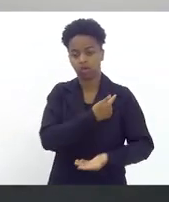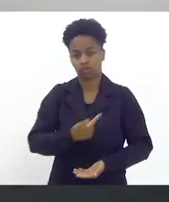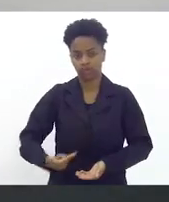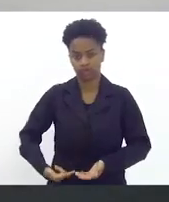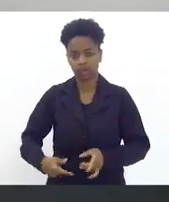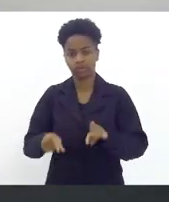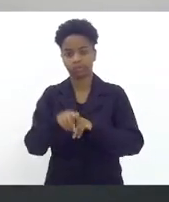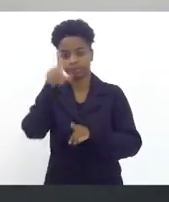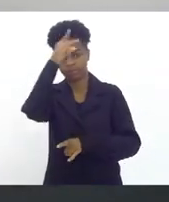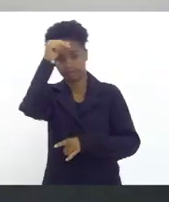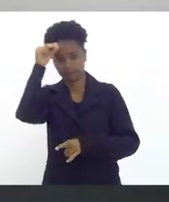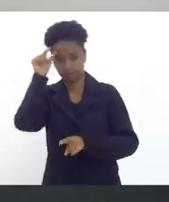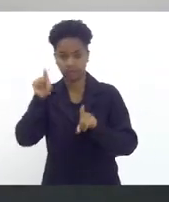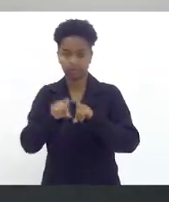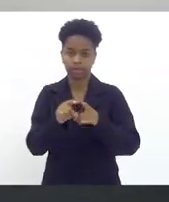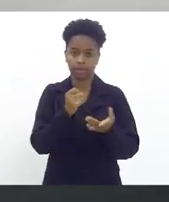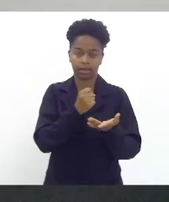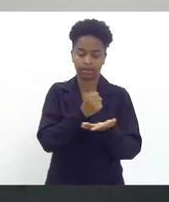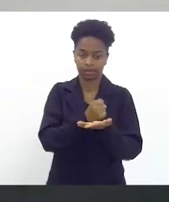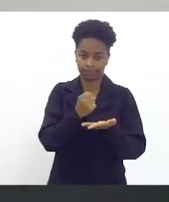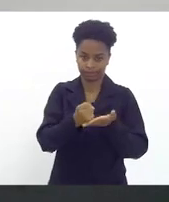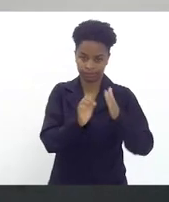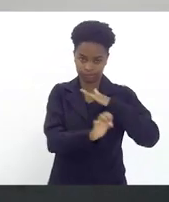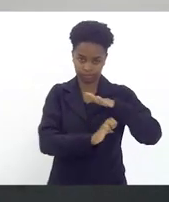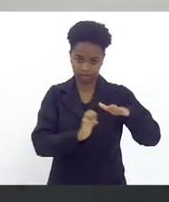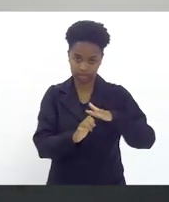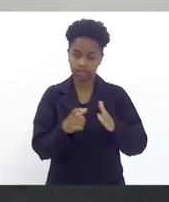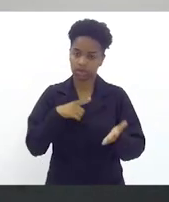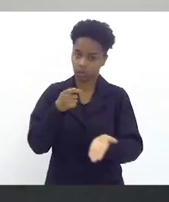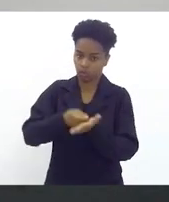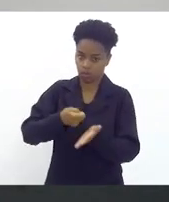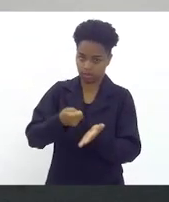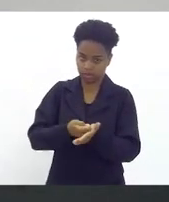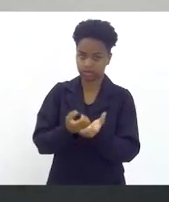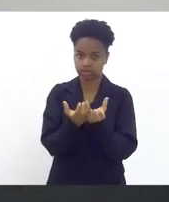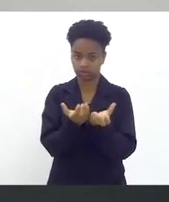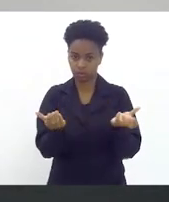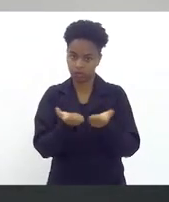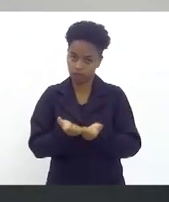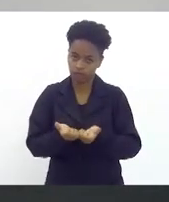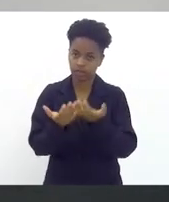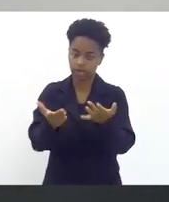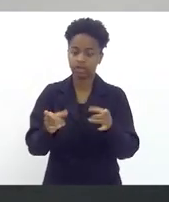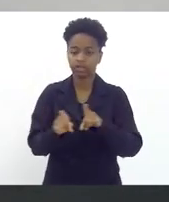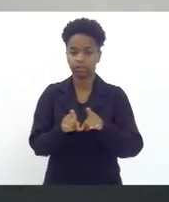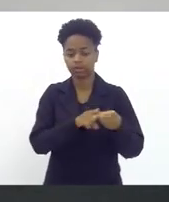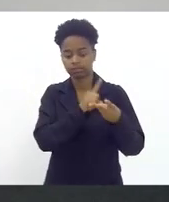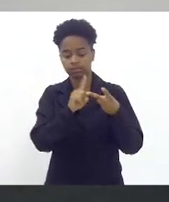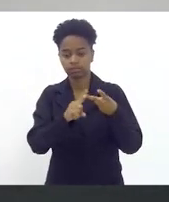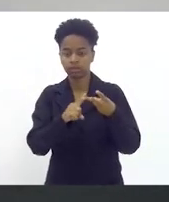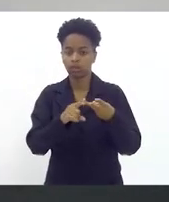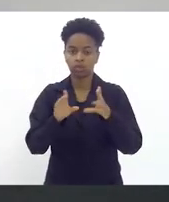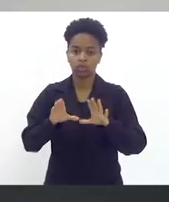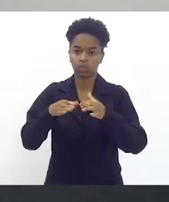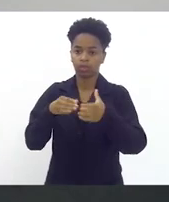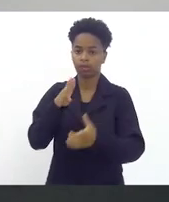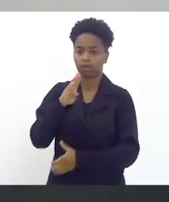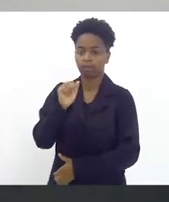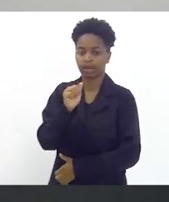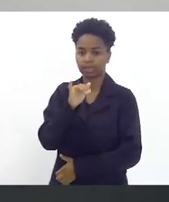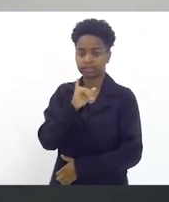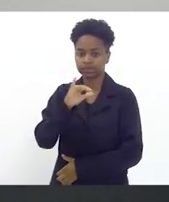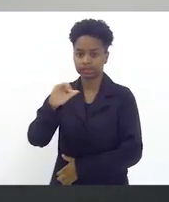que agora tem obrigações do saneamento e a outra foi um pedido dos comitês de bacia que foi a